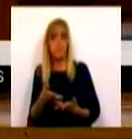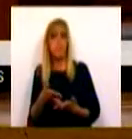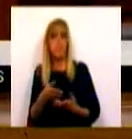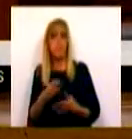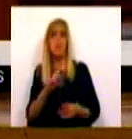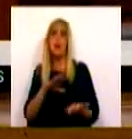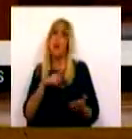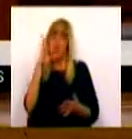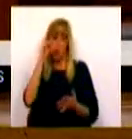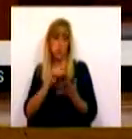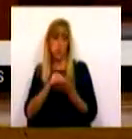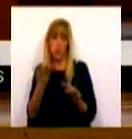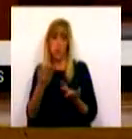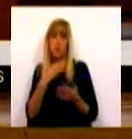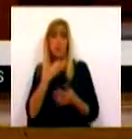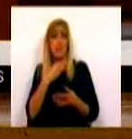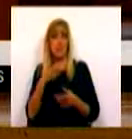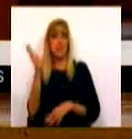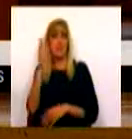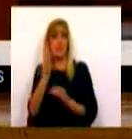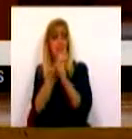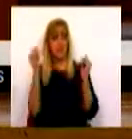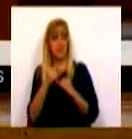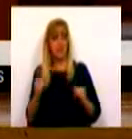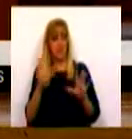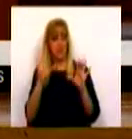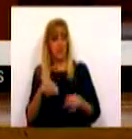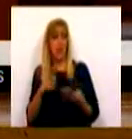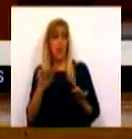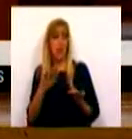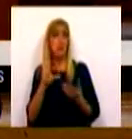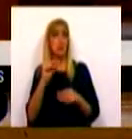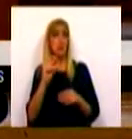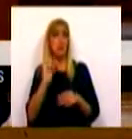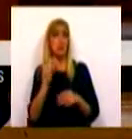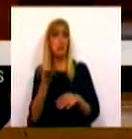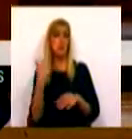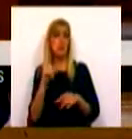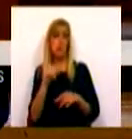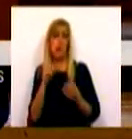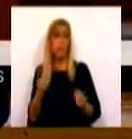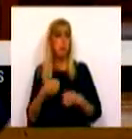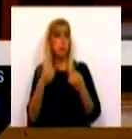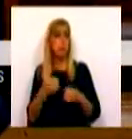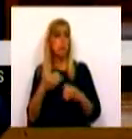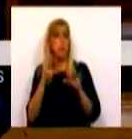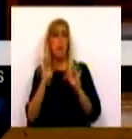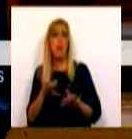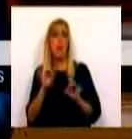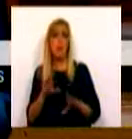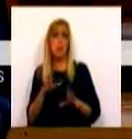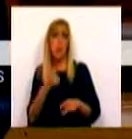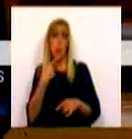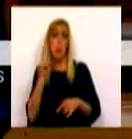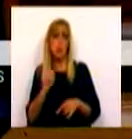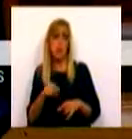efeitos negativos da crise internacional, no final da década passada, que não conseguimos ou não podemos evitar,